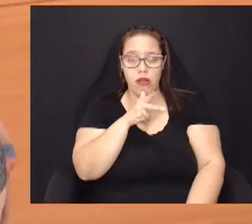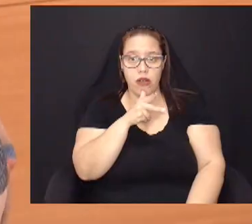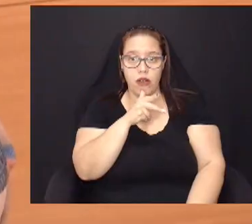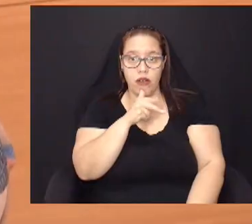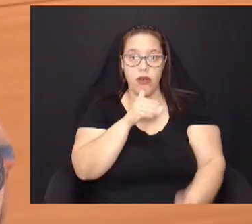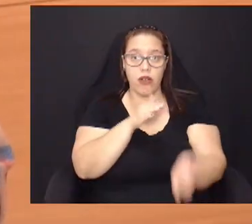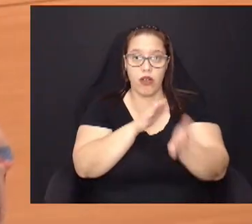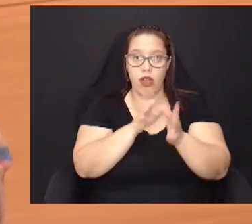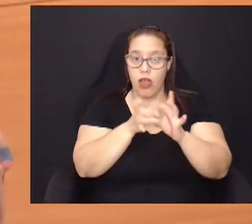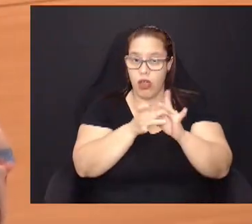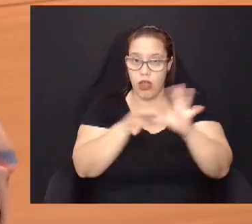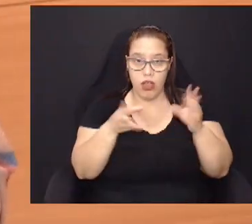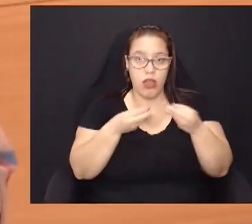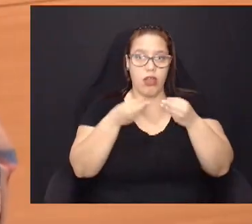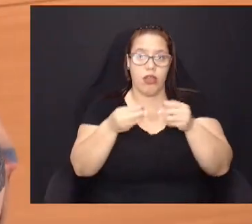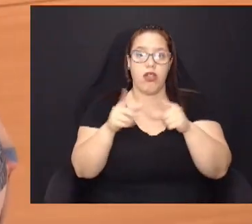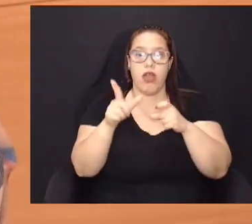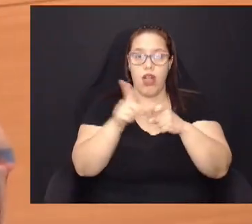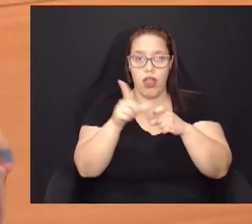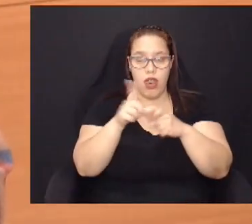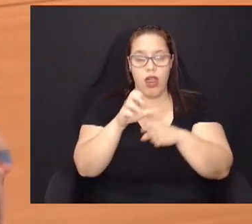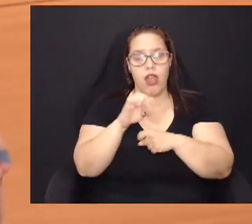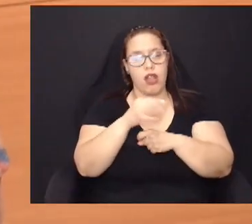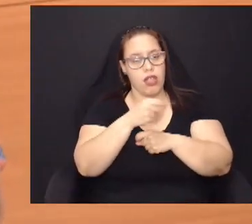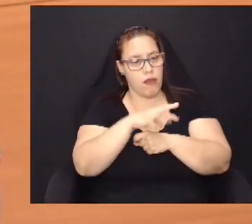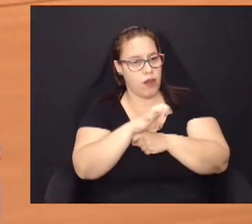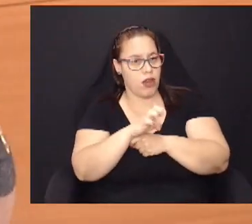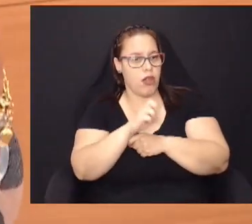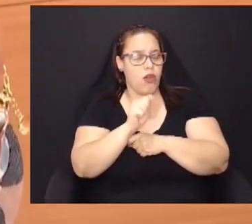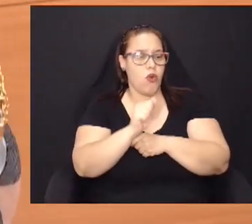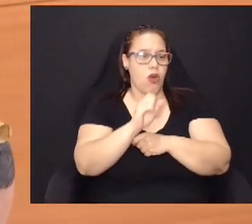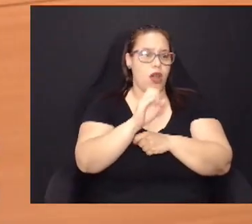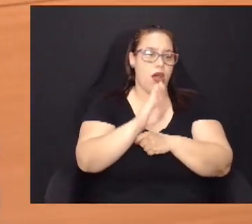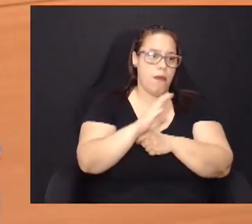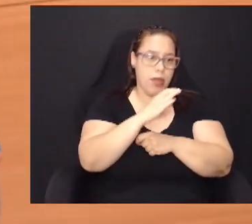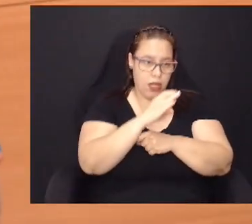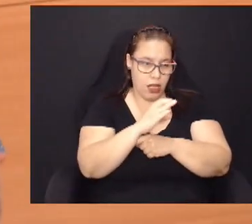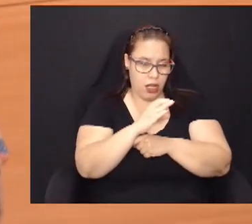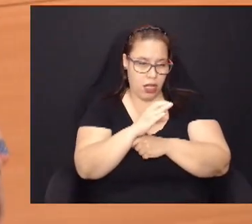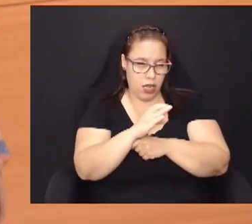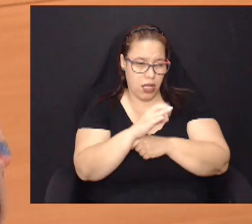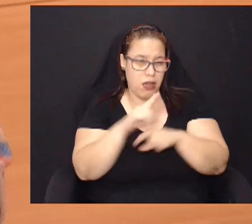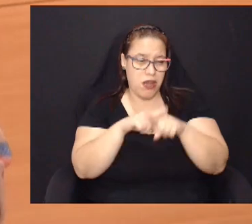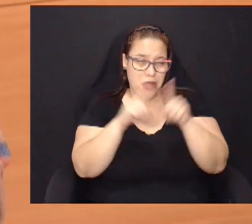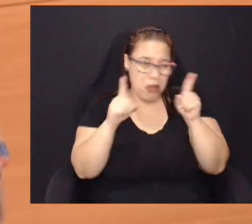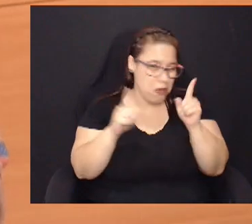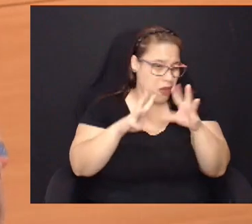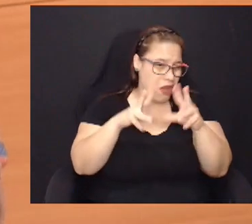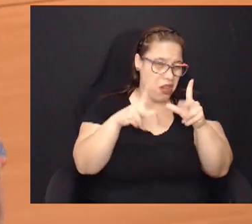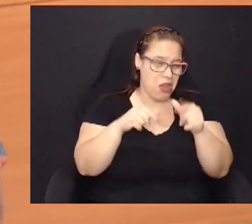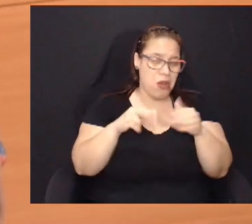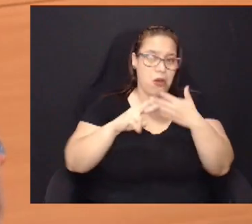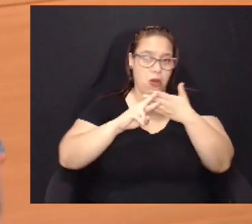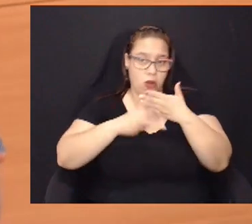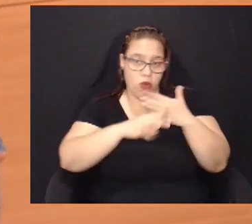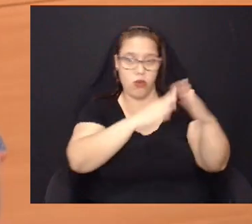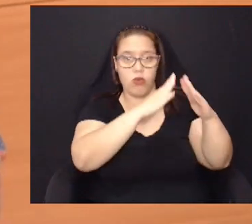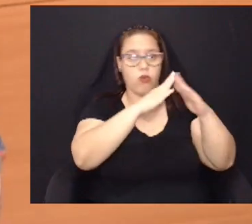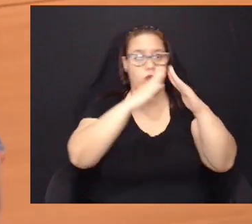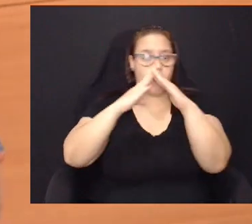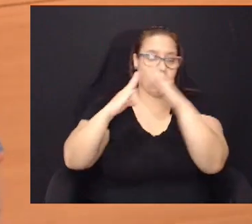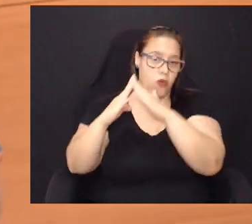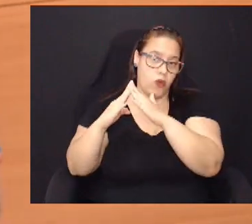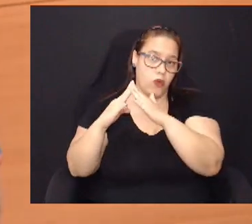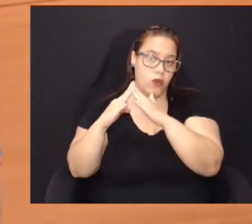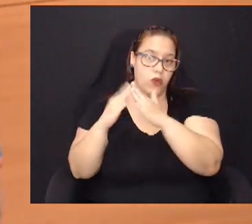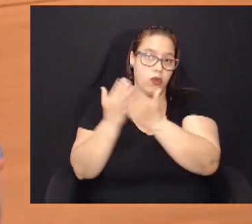gente sabe que entrega o laudo de estabilidade, o AVCB do Corpo de Bombeiro, mas era o estudo de impacto de vizinhança, que a gente